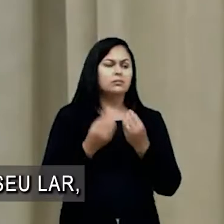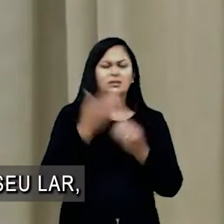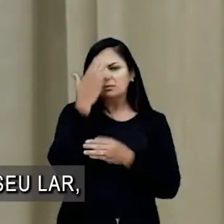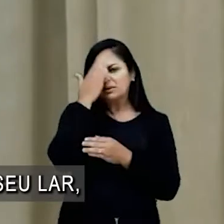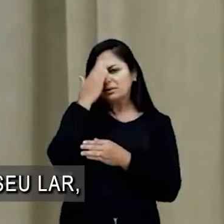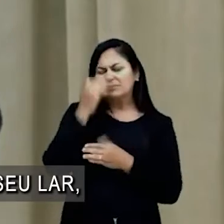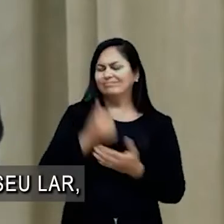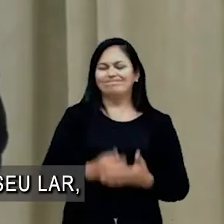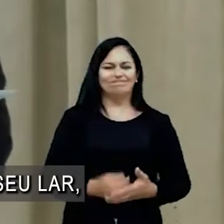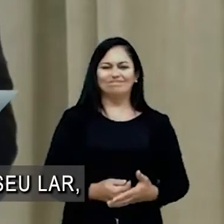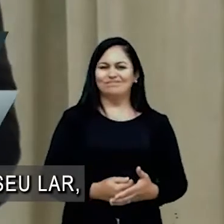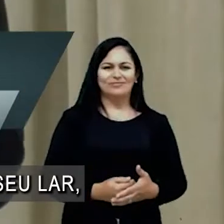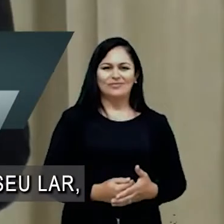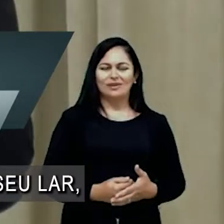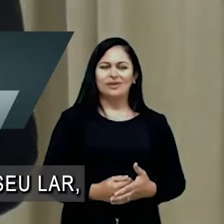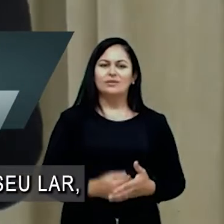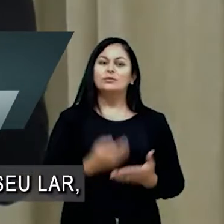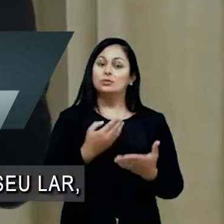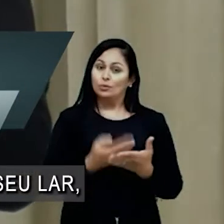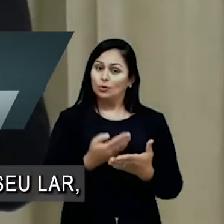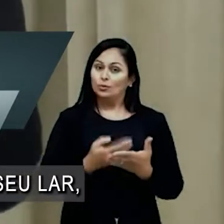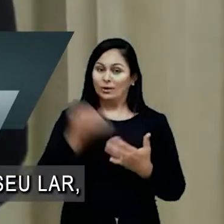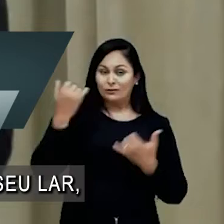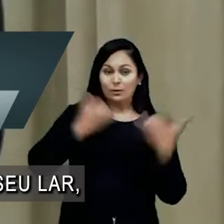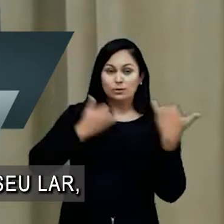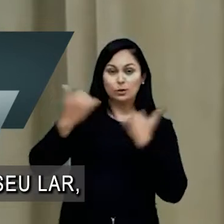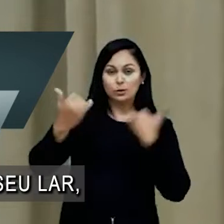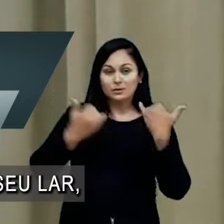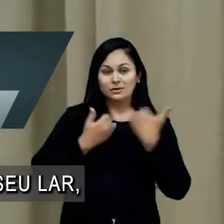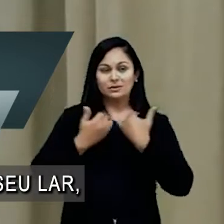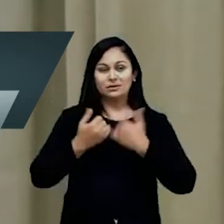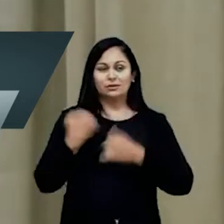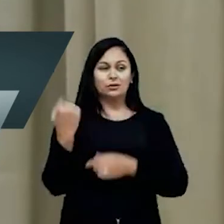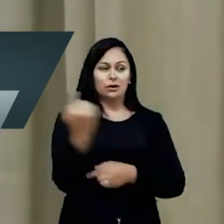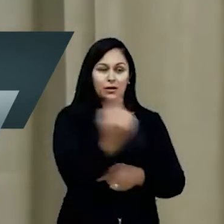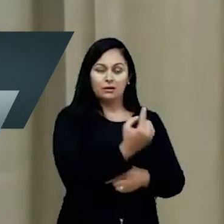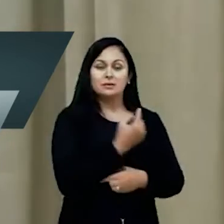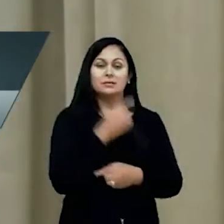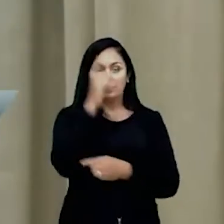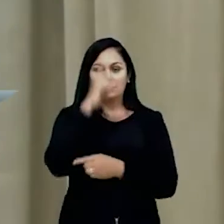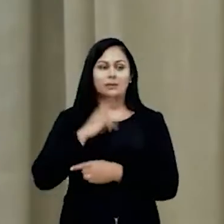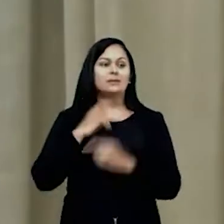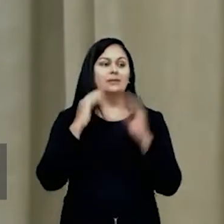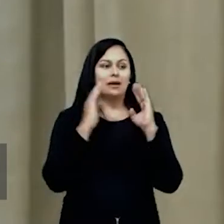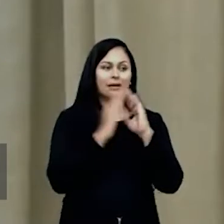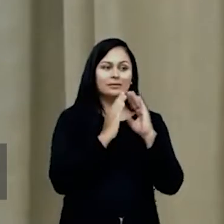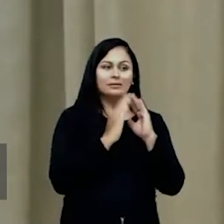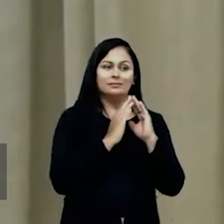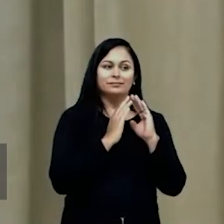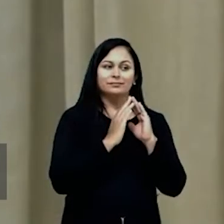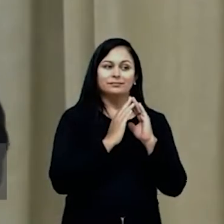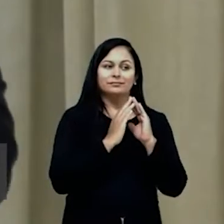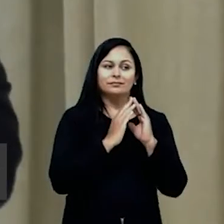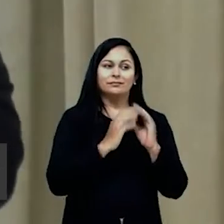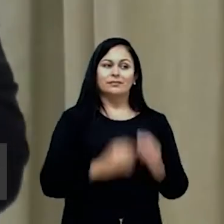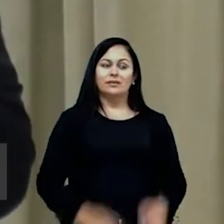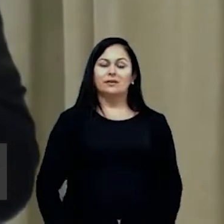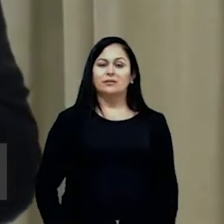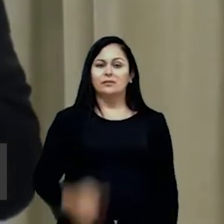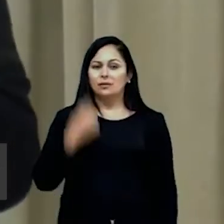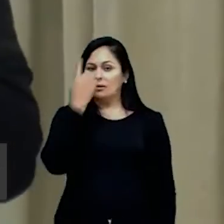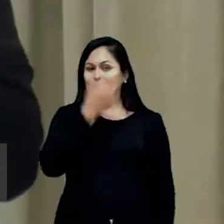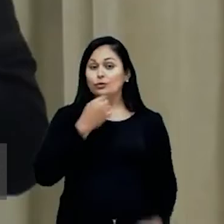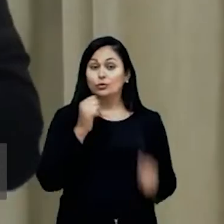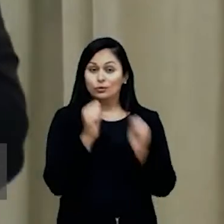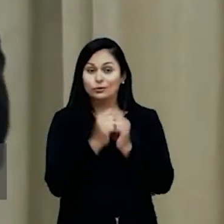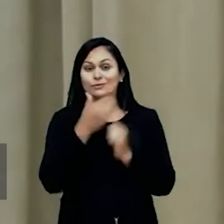A oficina traz algumas informações para que você, no seu lar, na sua intimidade, no seu momento, com o seu filho,